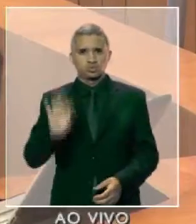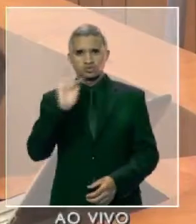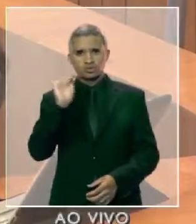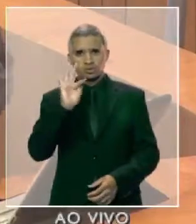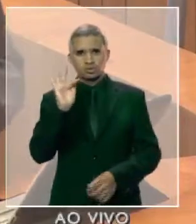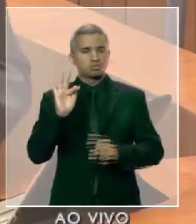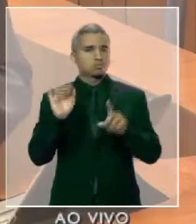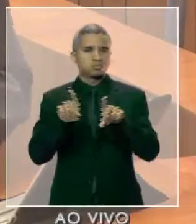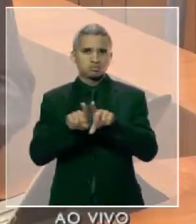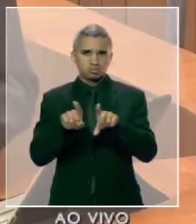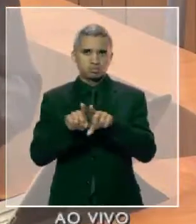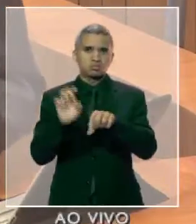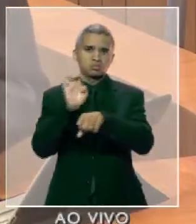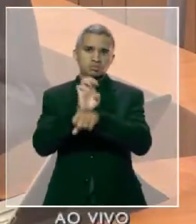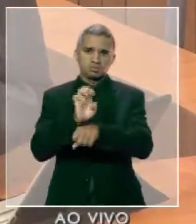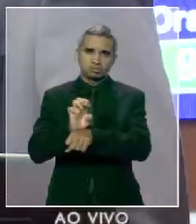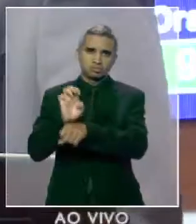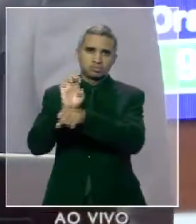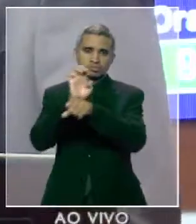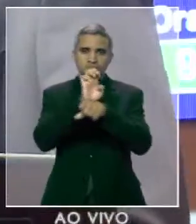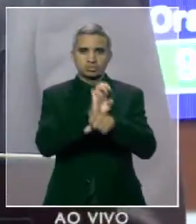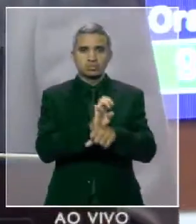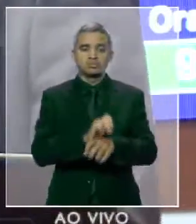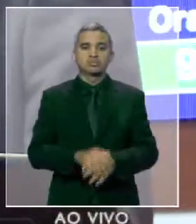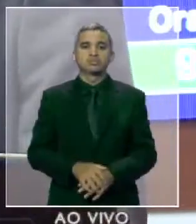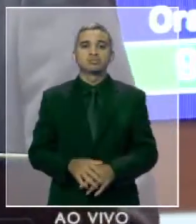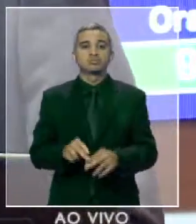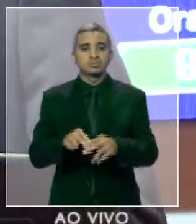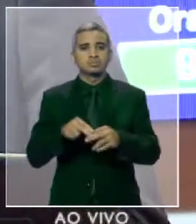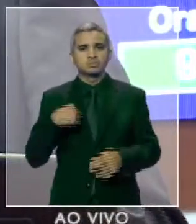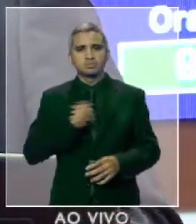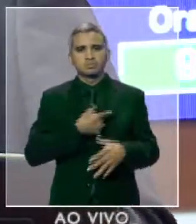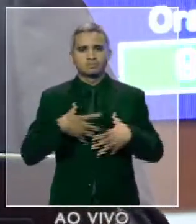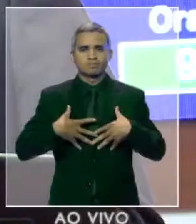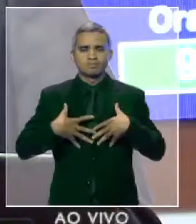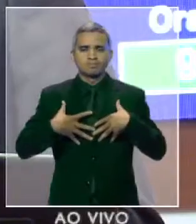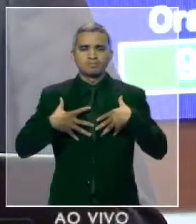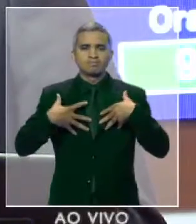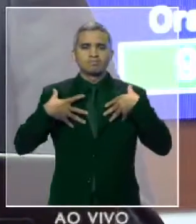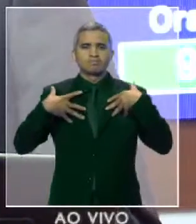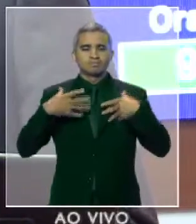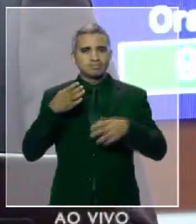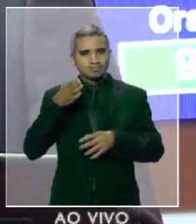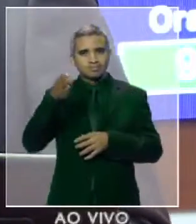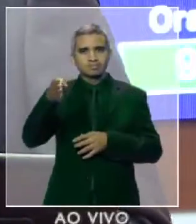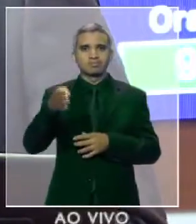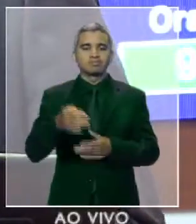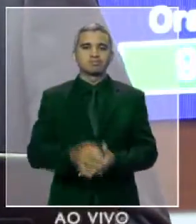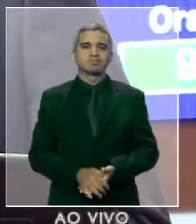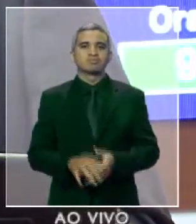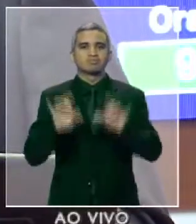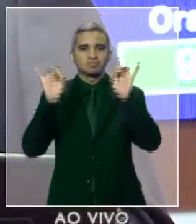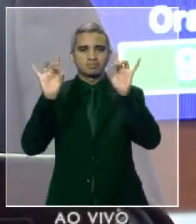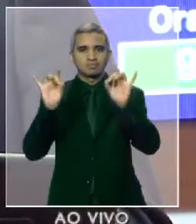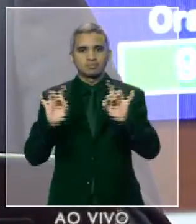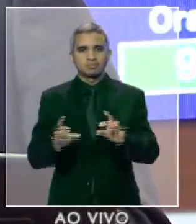estados. Então, nós tivemos a honra de poder participar desse grande evento. Então, são